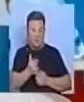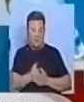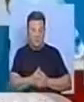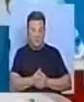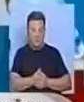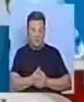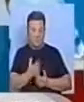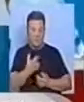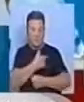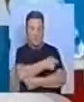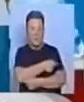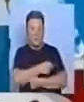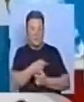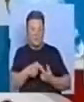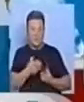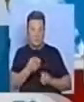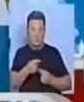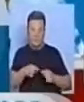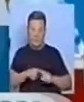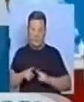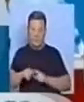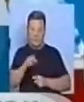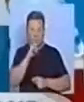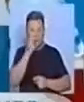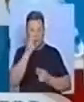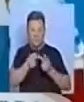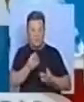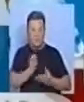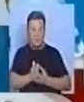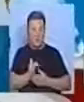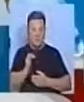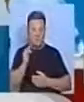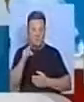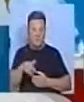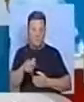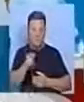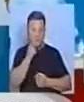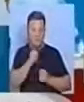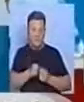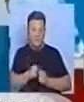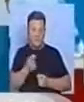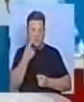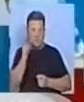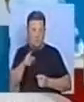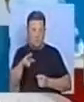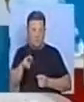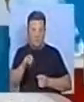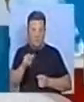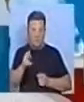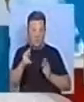A arte está representada, aliás, em muitos espaços que podem ser visitados até ao fim do mês de setembro. Voltamos à Maria